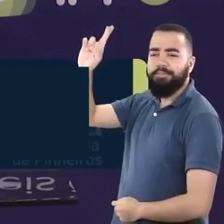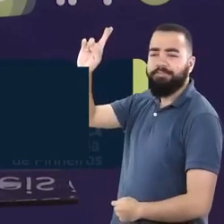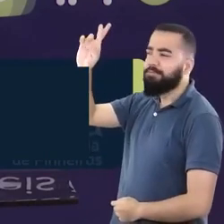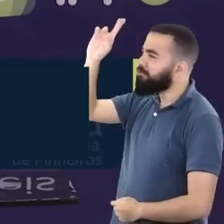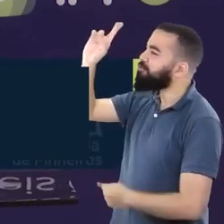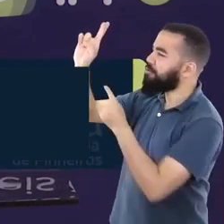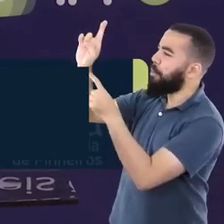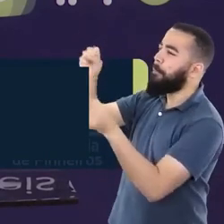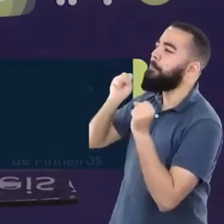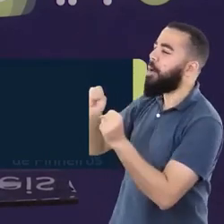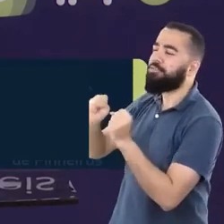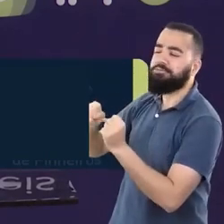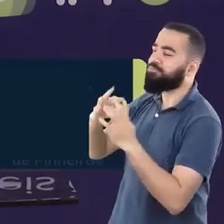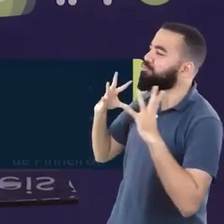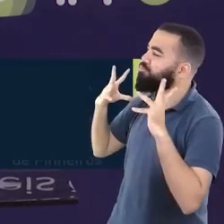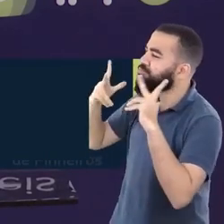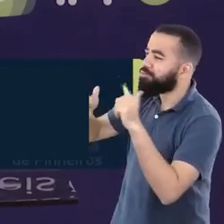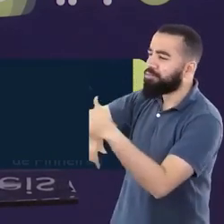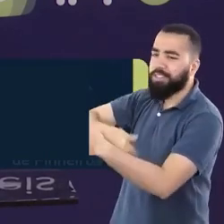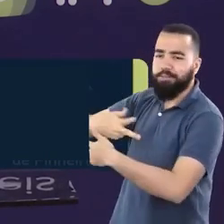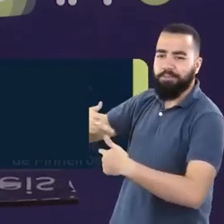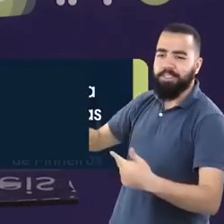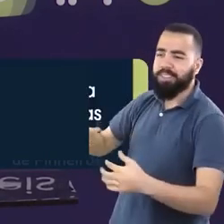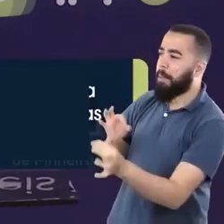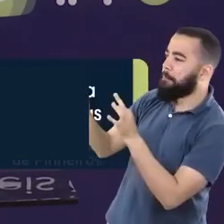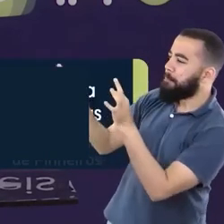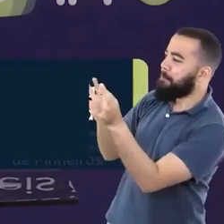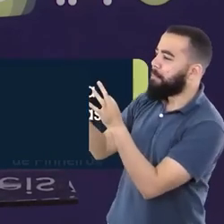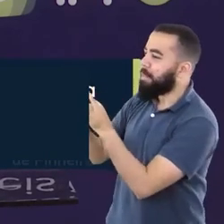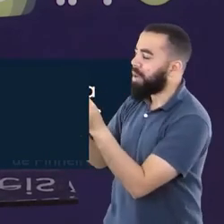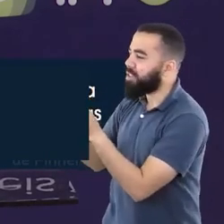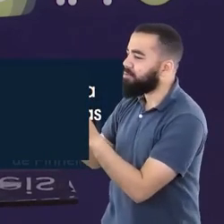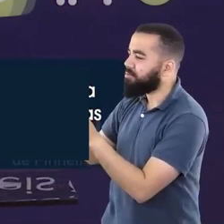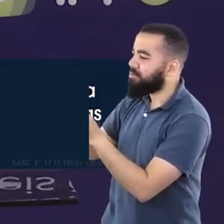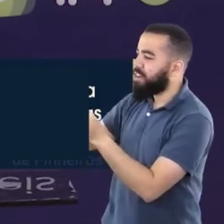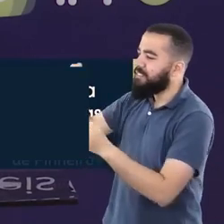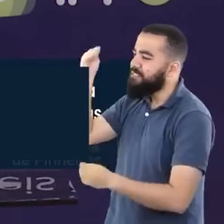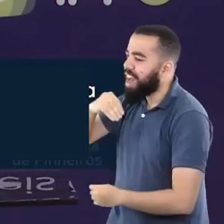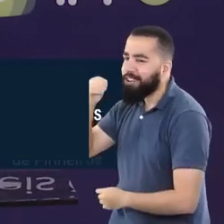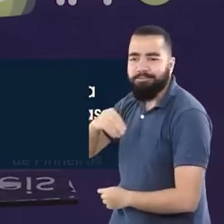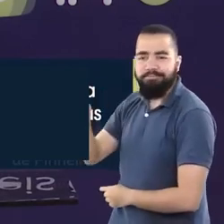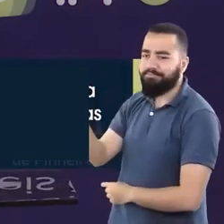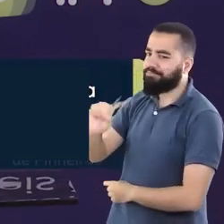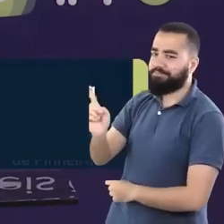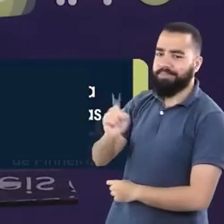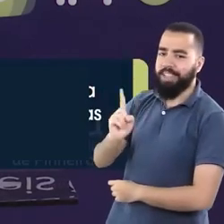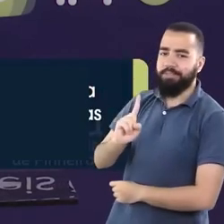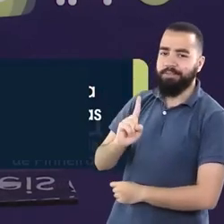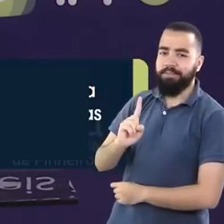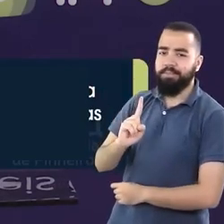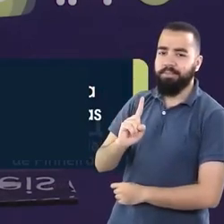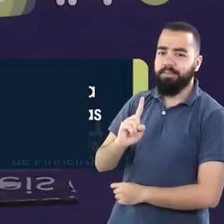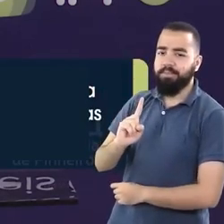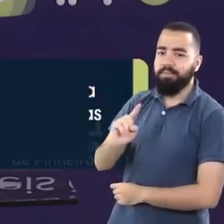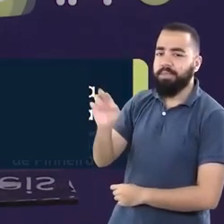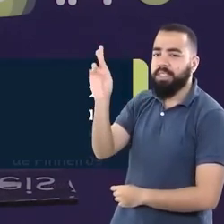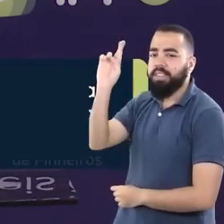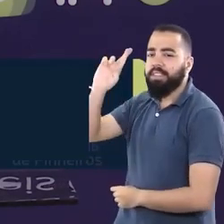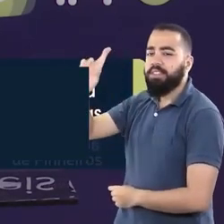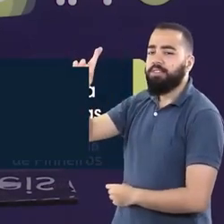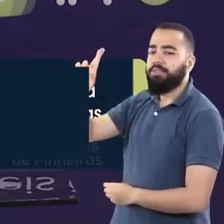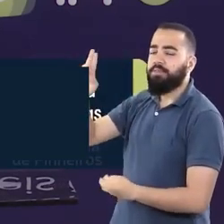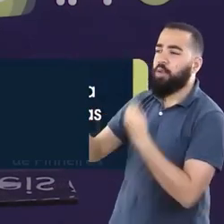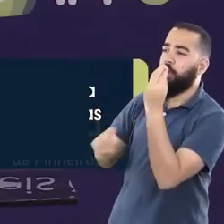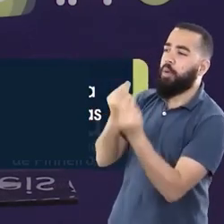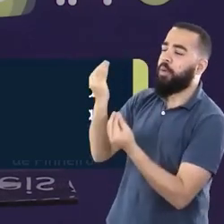podes, e nenhum dos teus planos pode ser frustrado. Quem é aquele, como disseste, que sem conhecimento